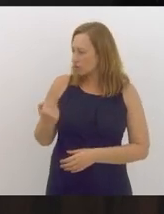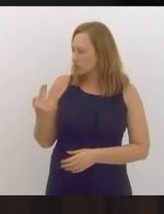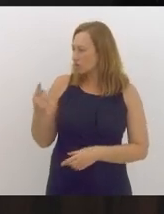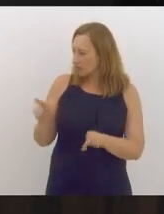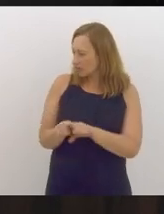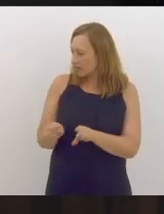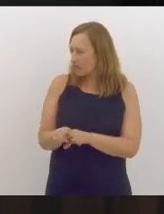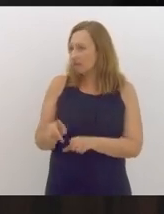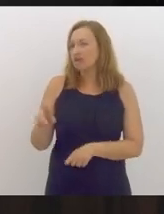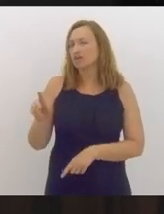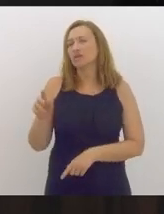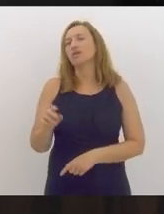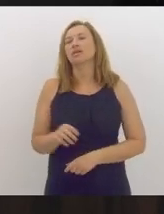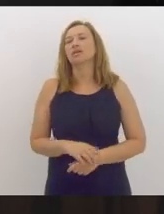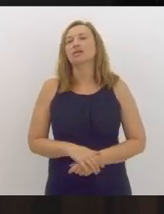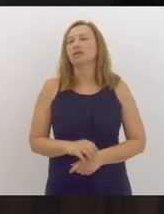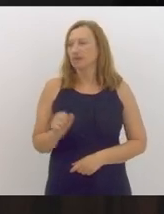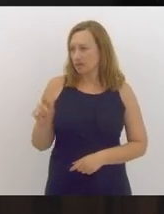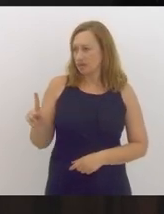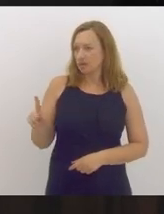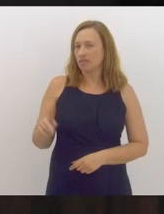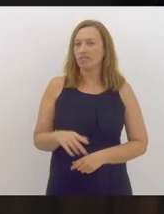coautor. Ok?